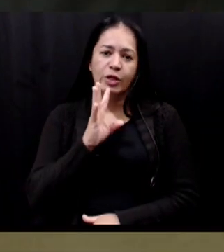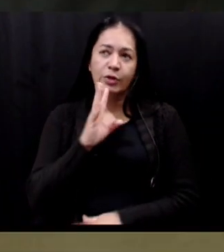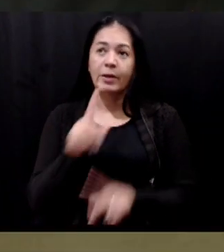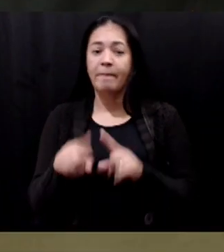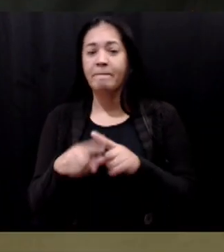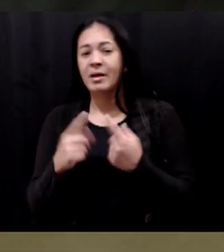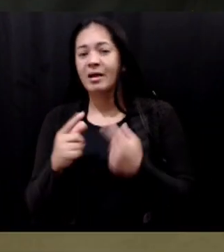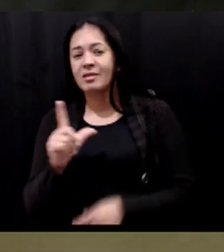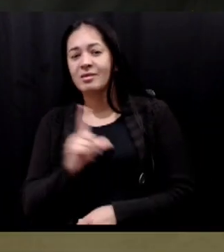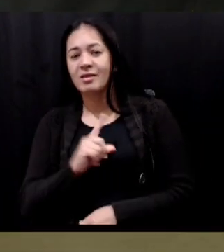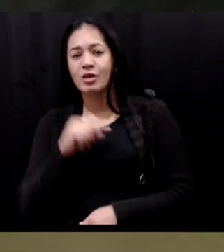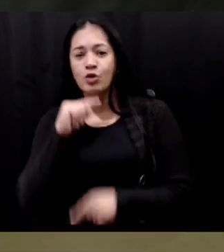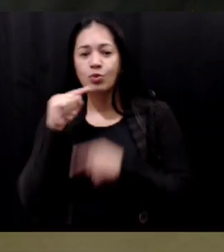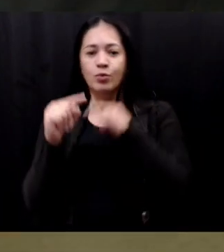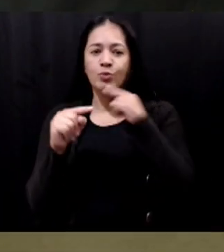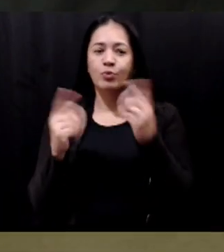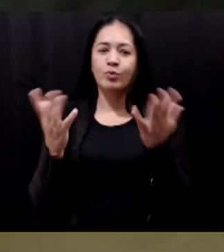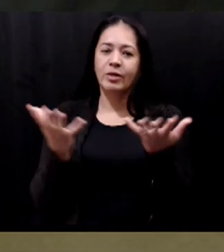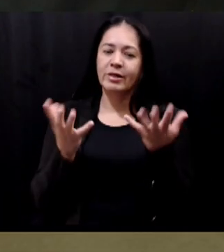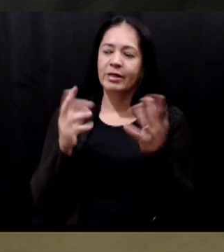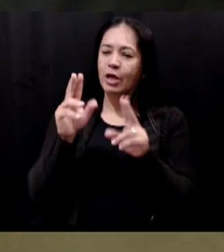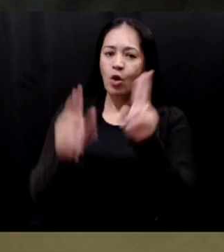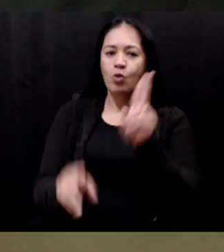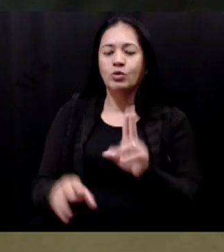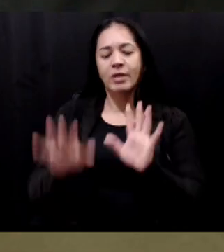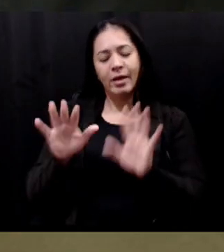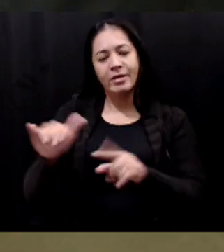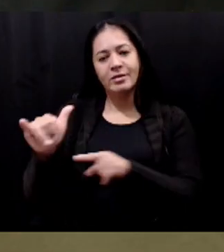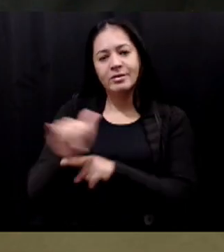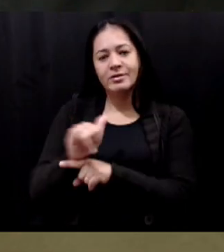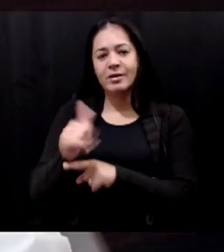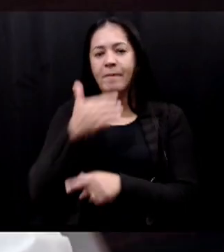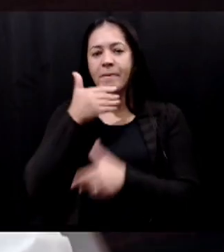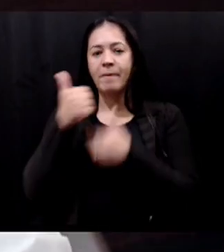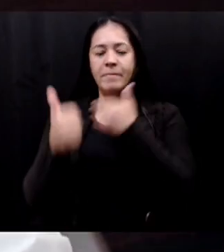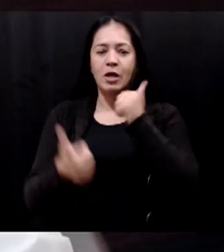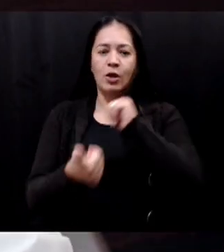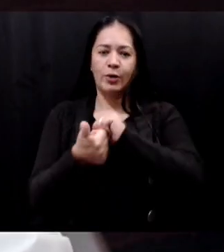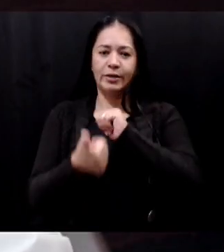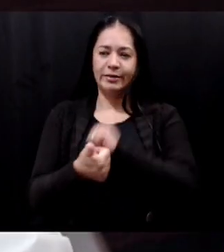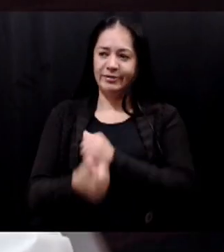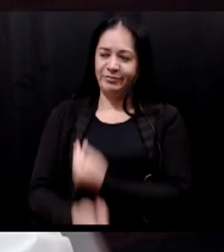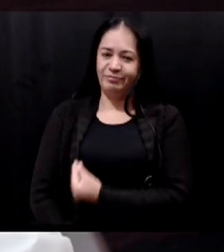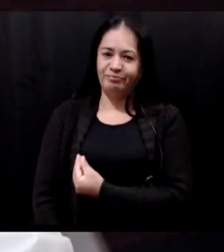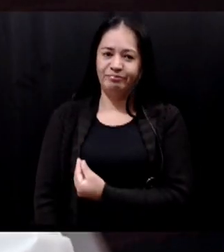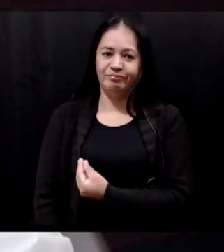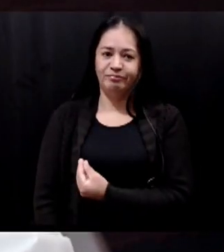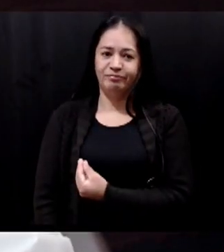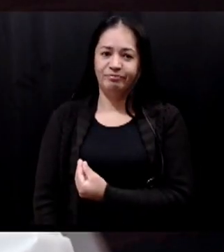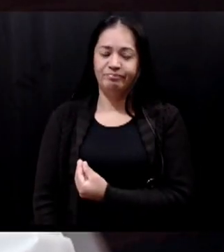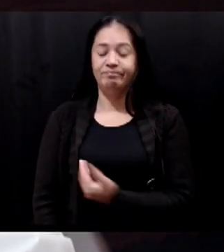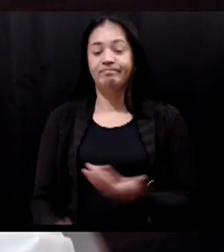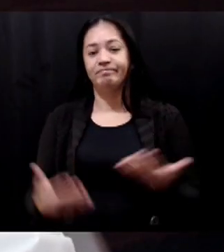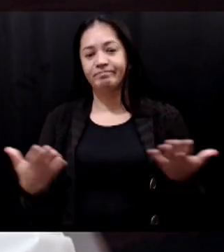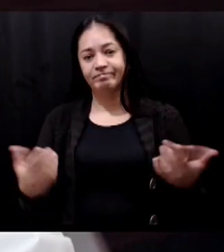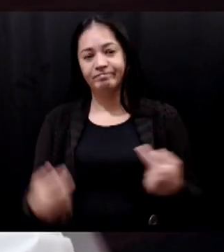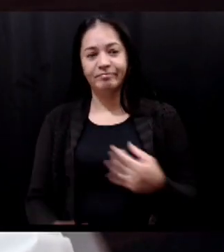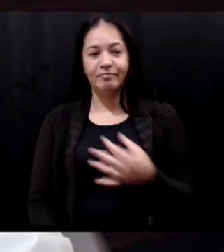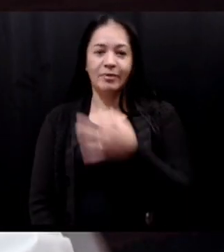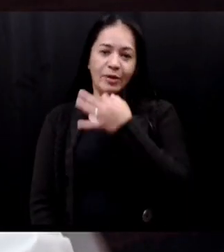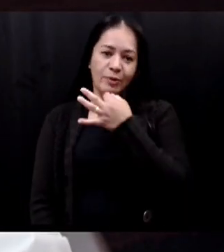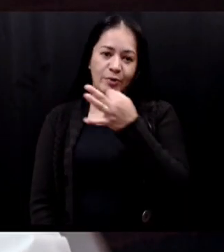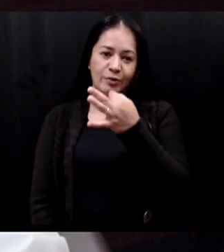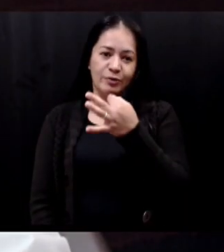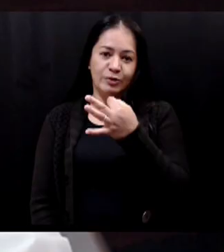que querem utilizar dessa técnica para melhor qualidade de vida. Eu acho que a parte mais importante